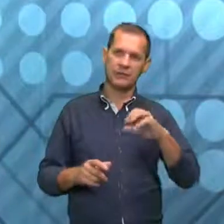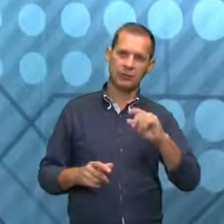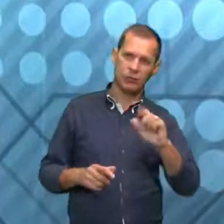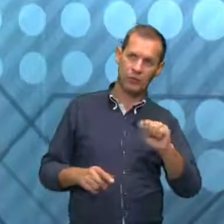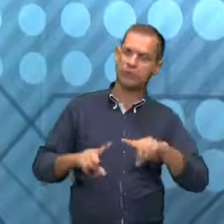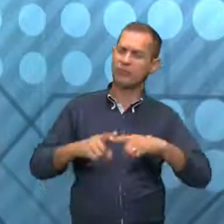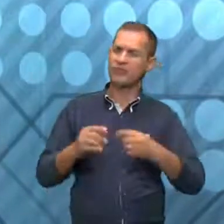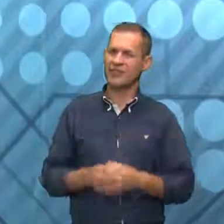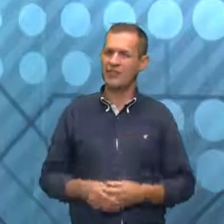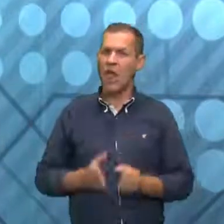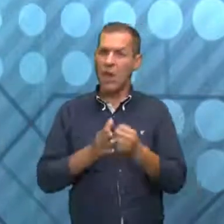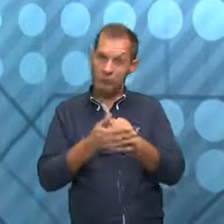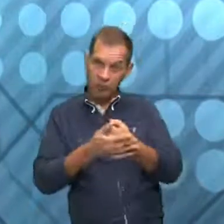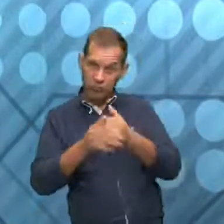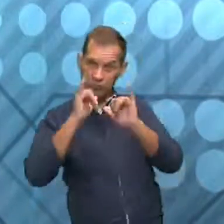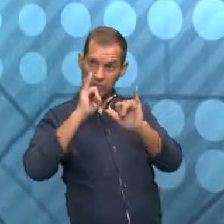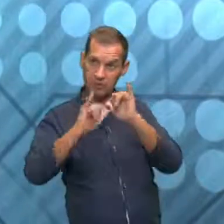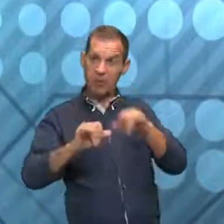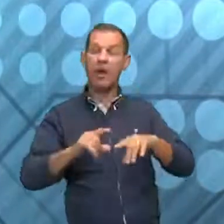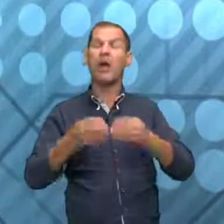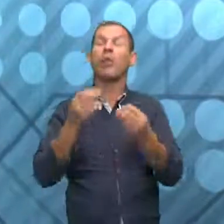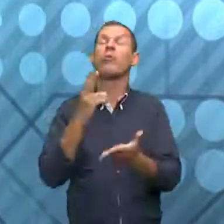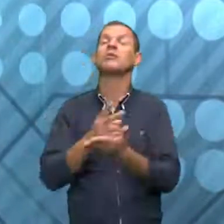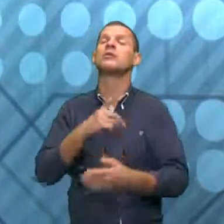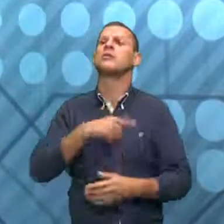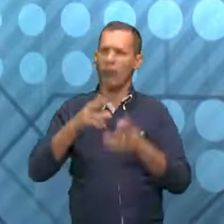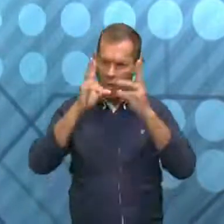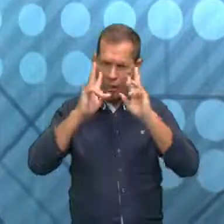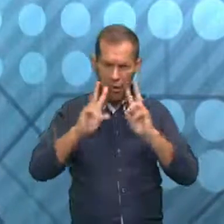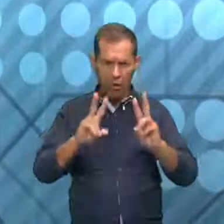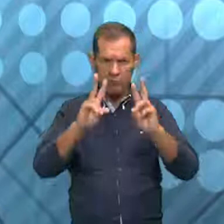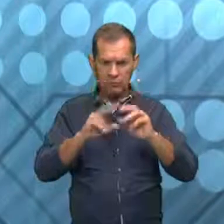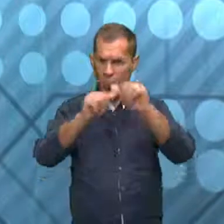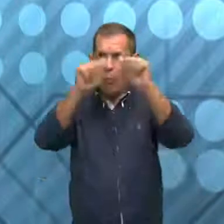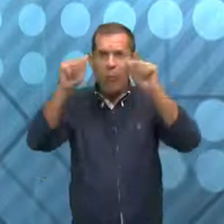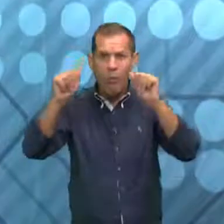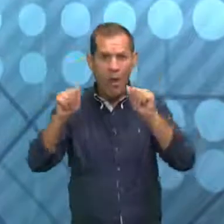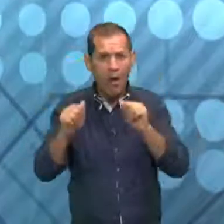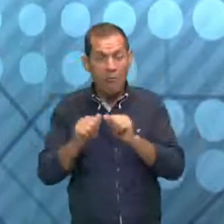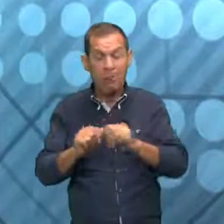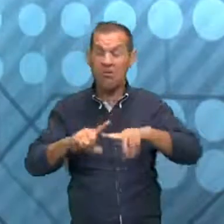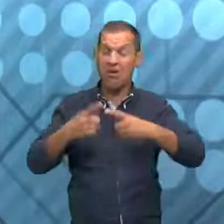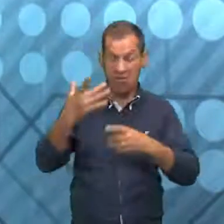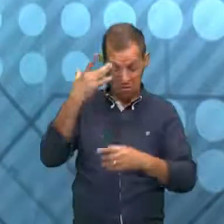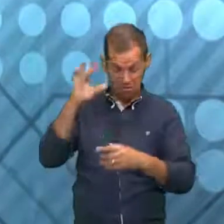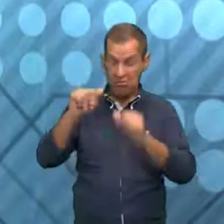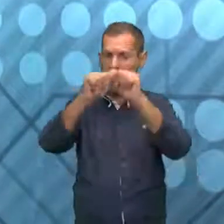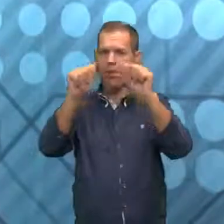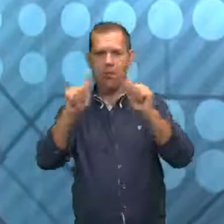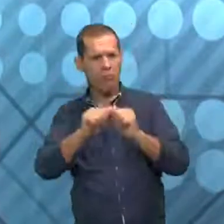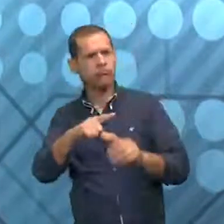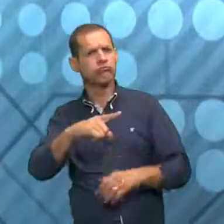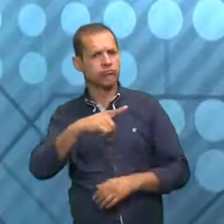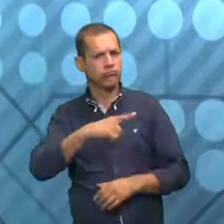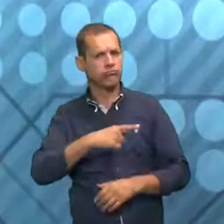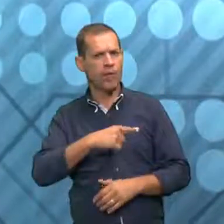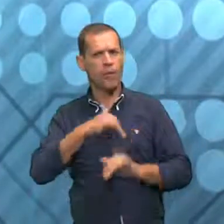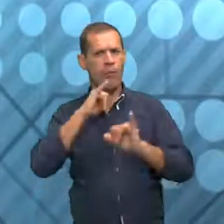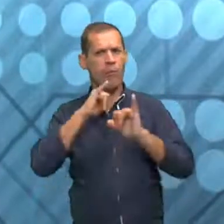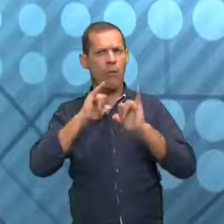você disfarçar a mensagem. É como se você estivesse olhando uma imagem, mas não sabe que ali naquela imagem tem